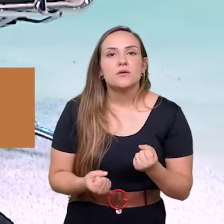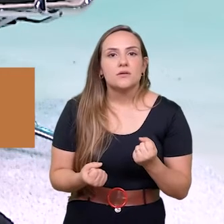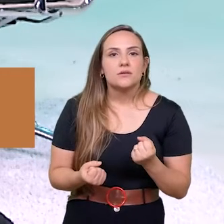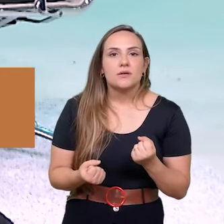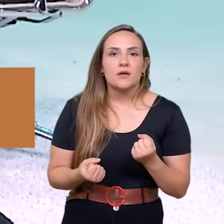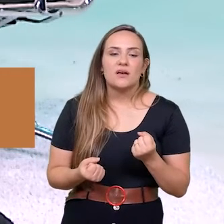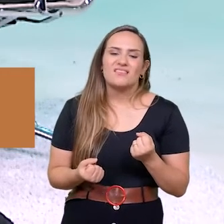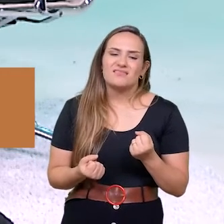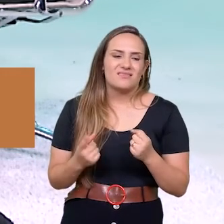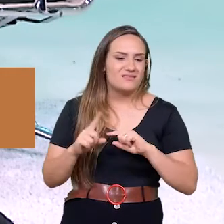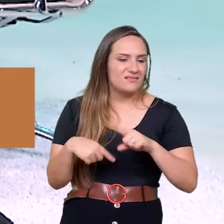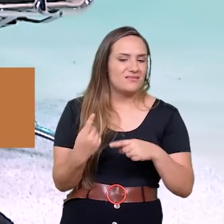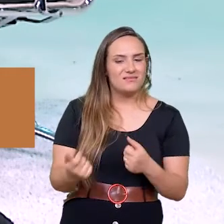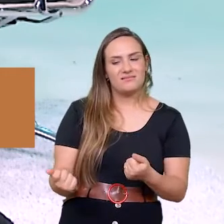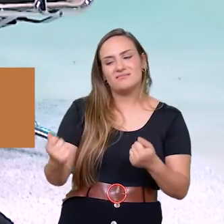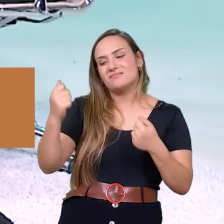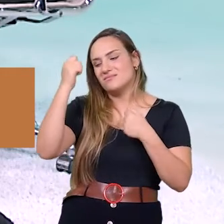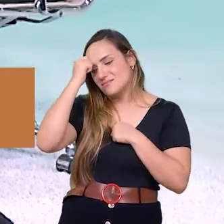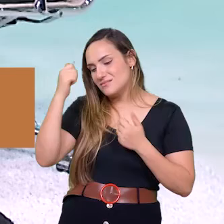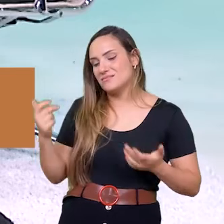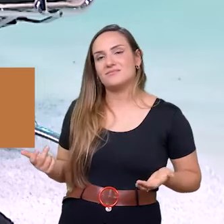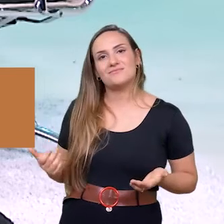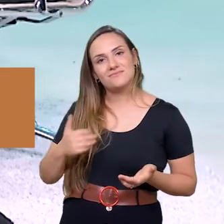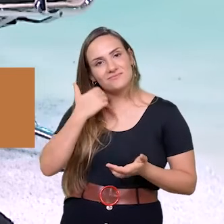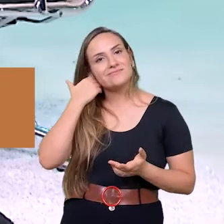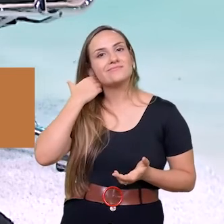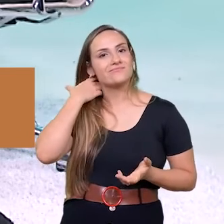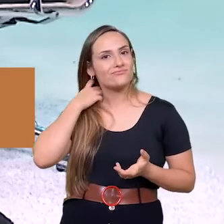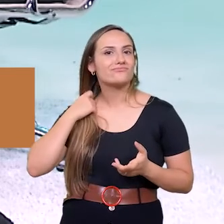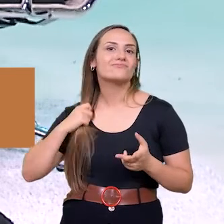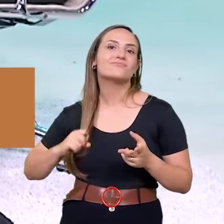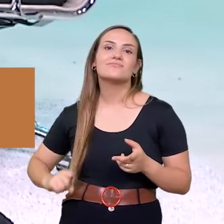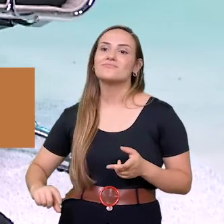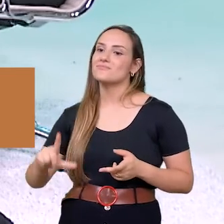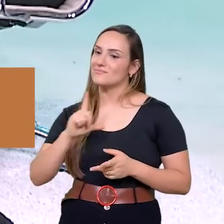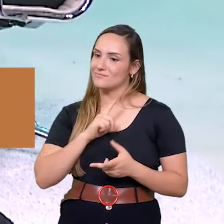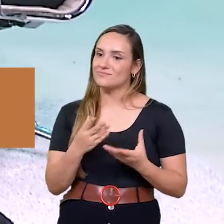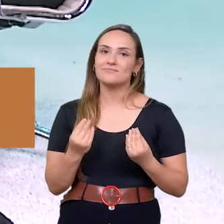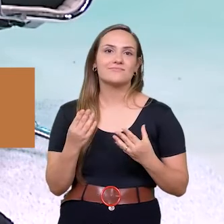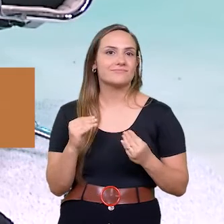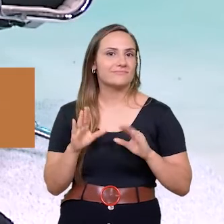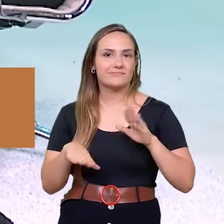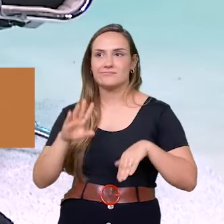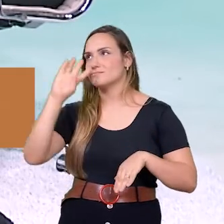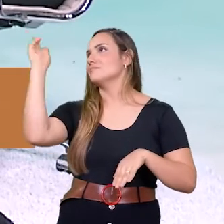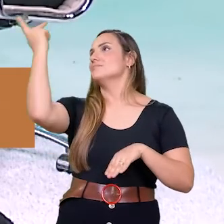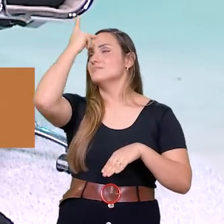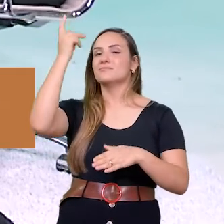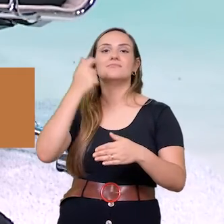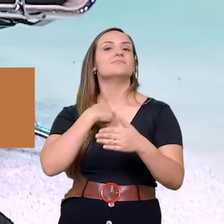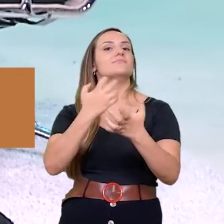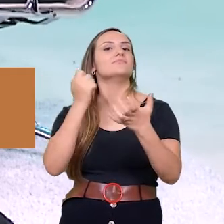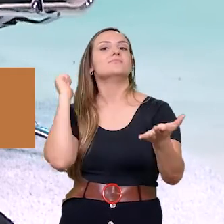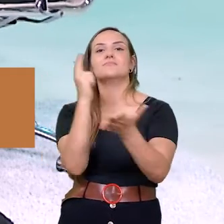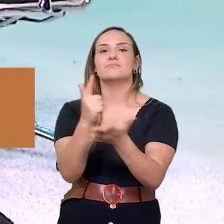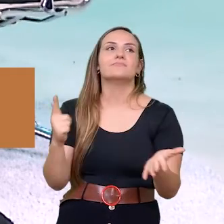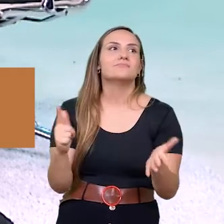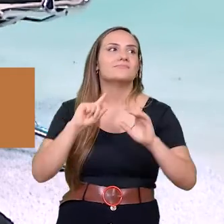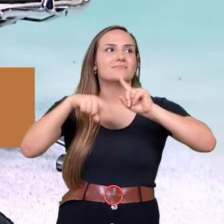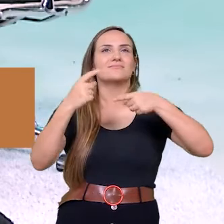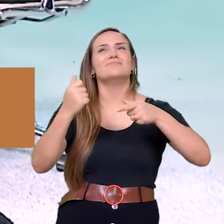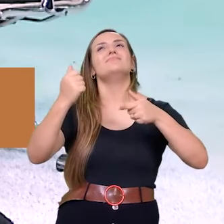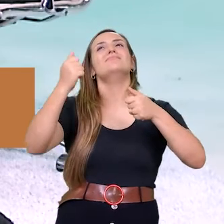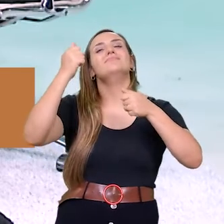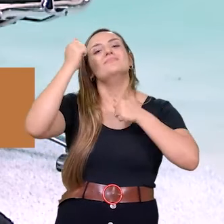impulso. Esse é o fundamento, compra por impulso. E compra por impulso é o que nós fazemos, né? É o que todos